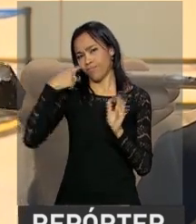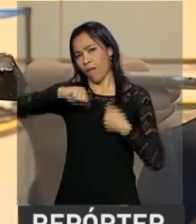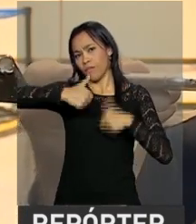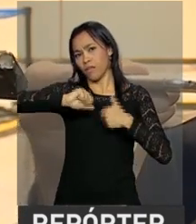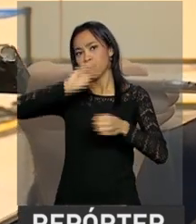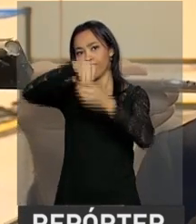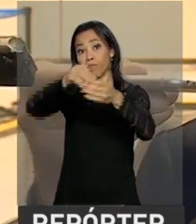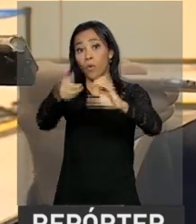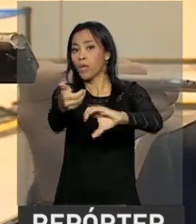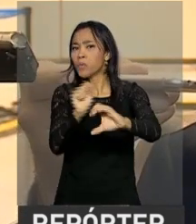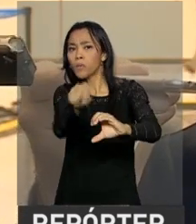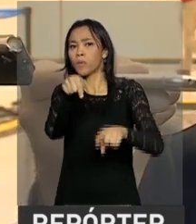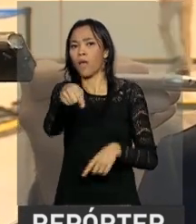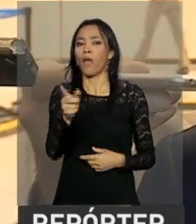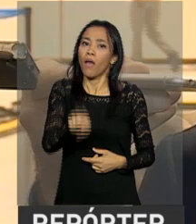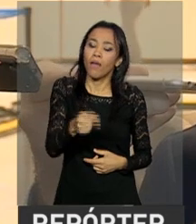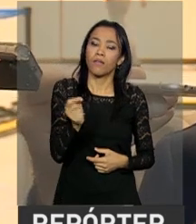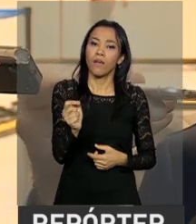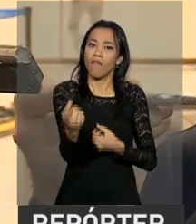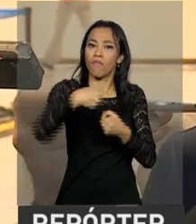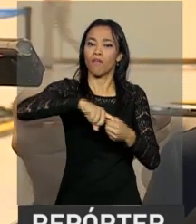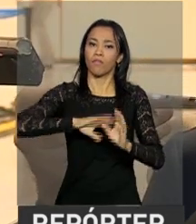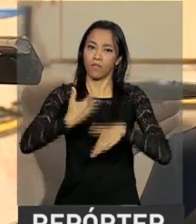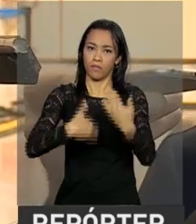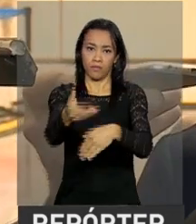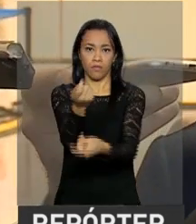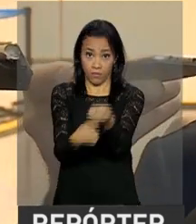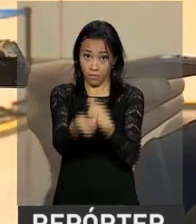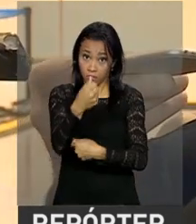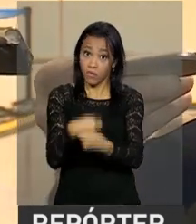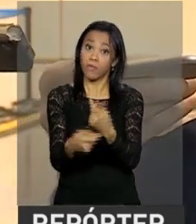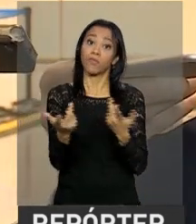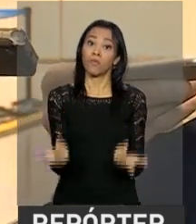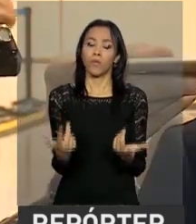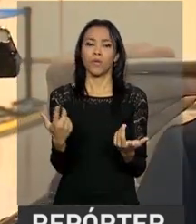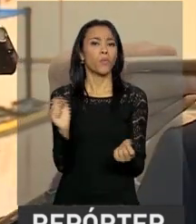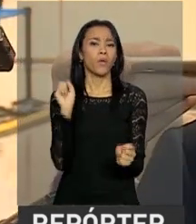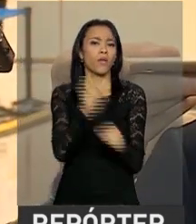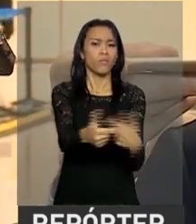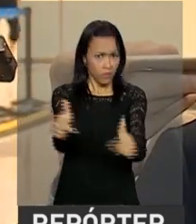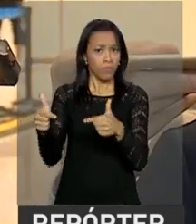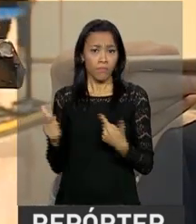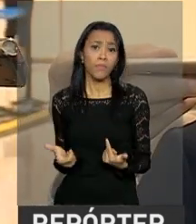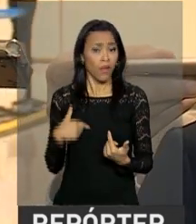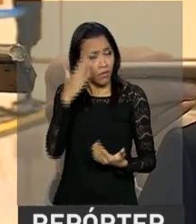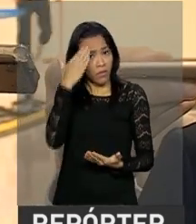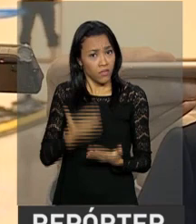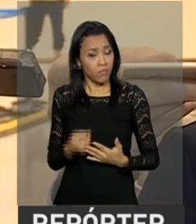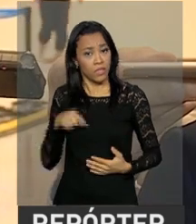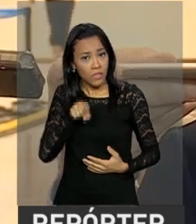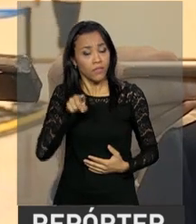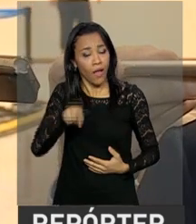Congresso, é viabilizar a volta do crescimento econômico, viabilizar a volta do emprego. Eu acredito que isso é o